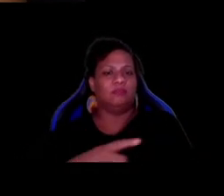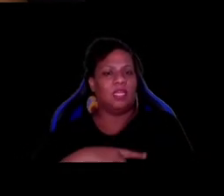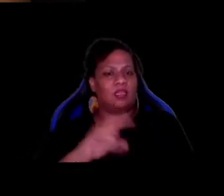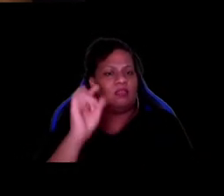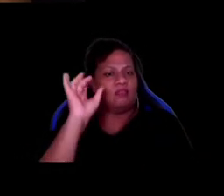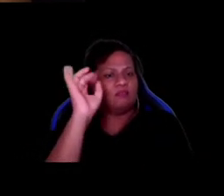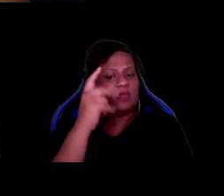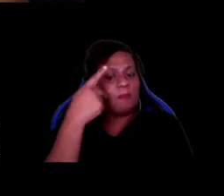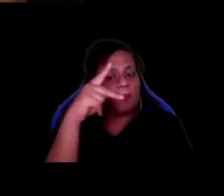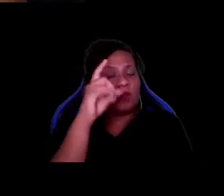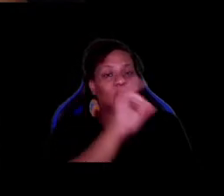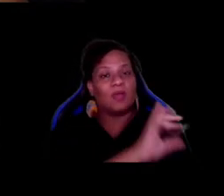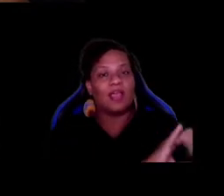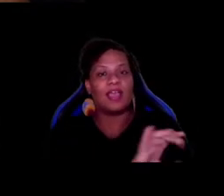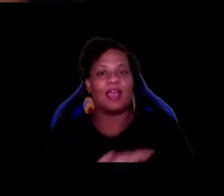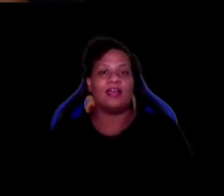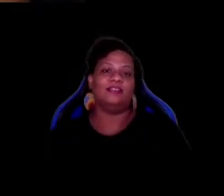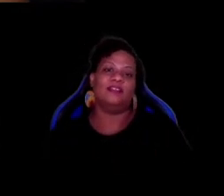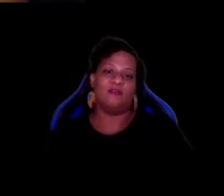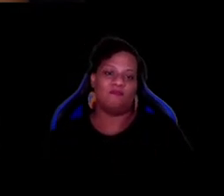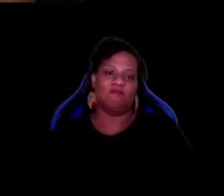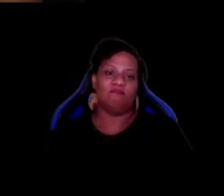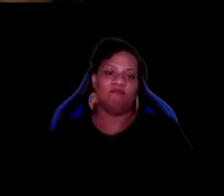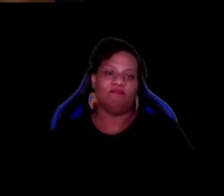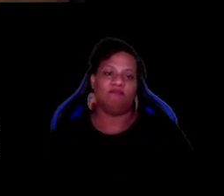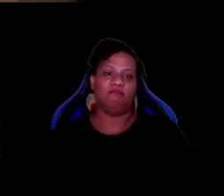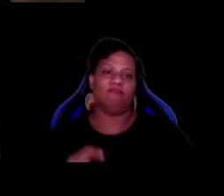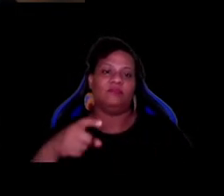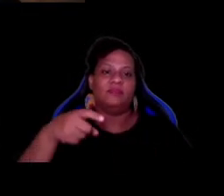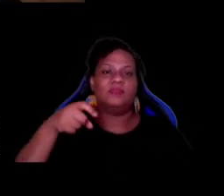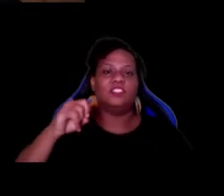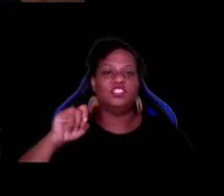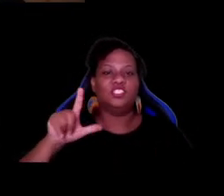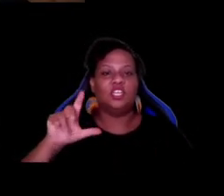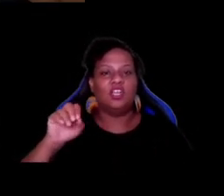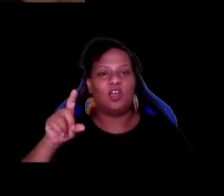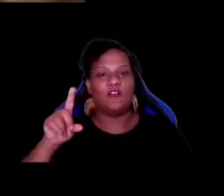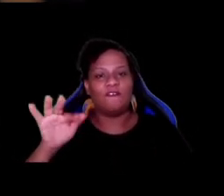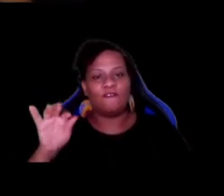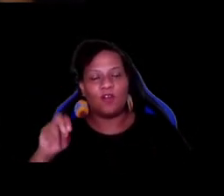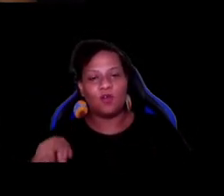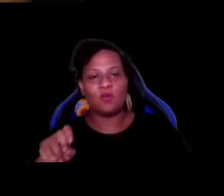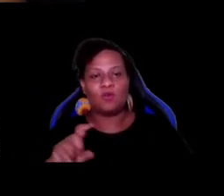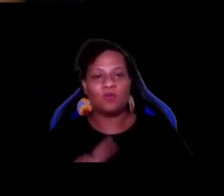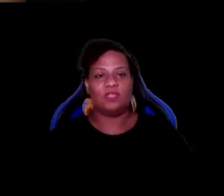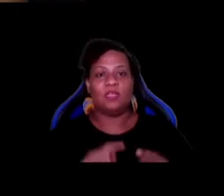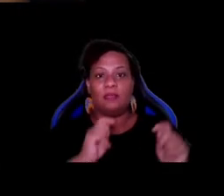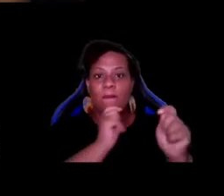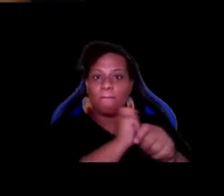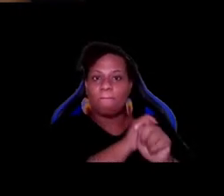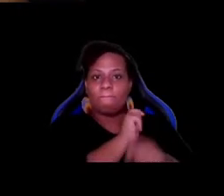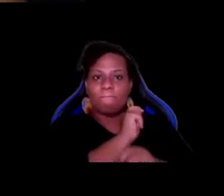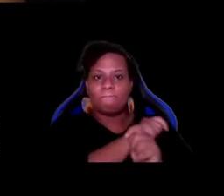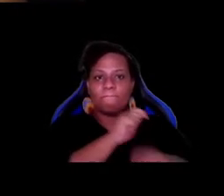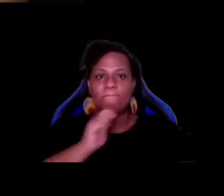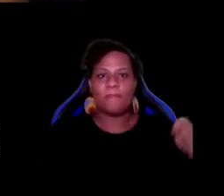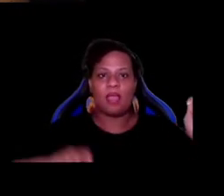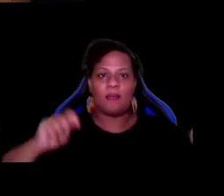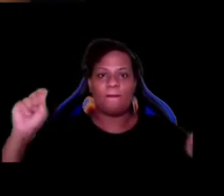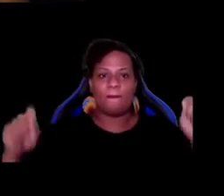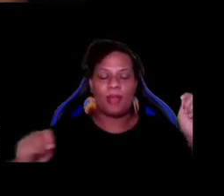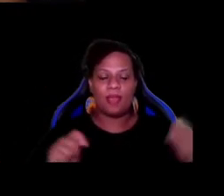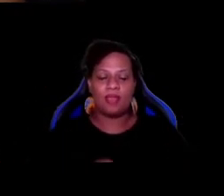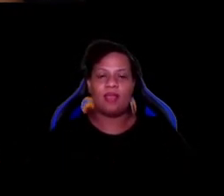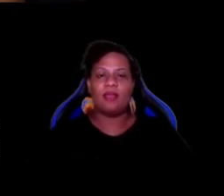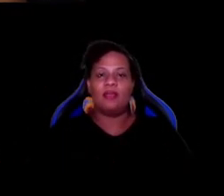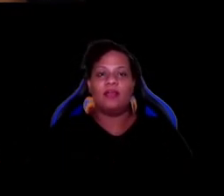seus instrumentos, né, como o xilofone, como a própria bateria. Parece que